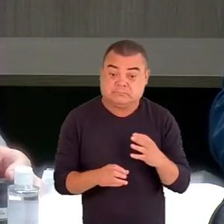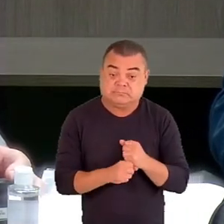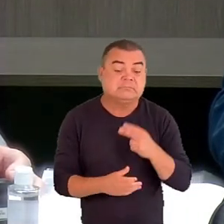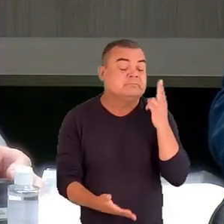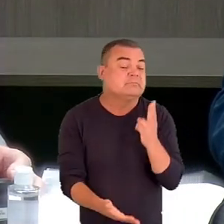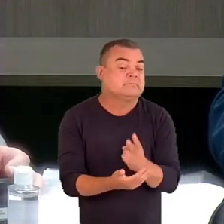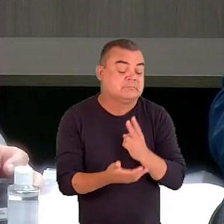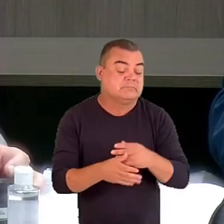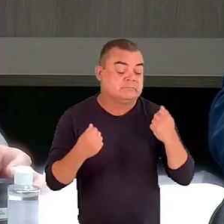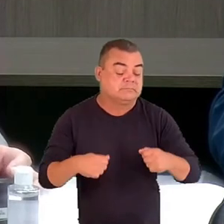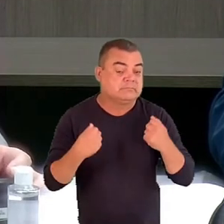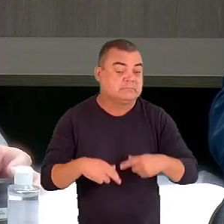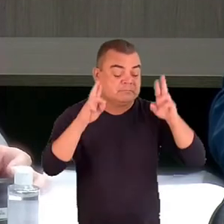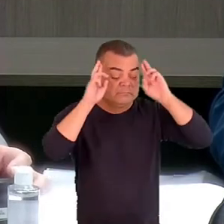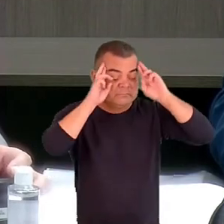respeitado